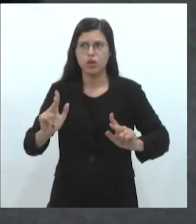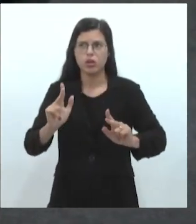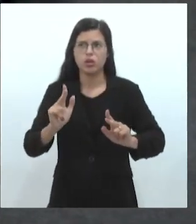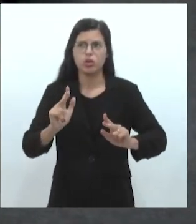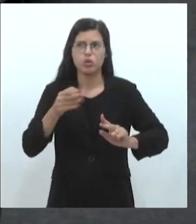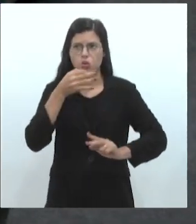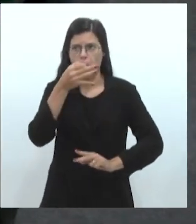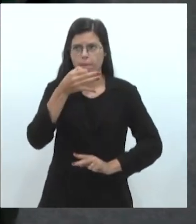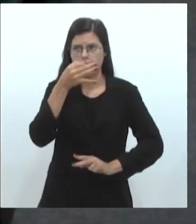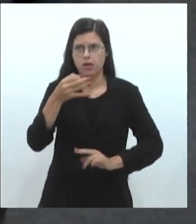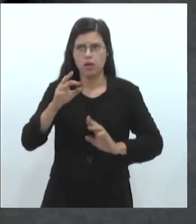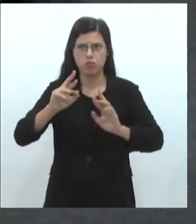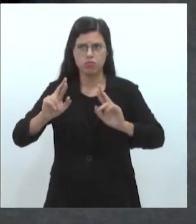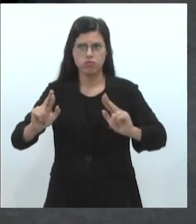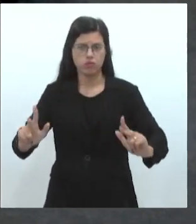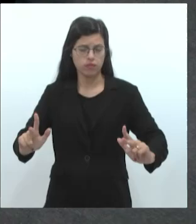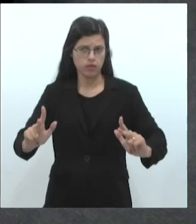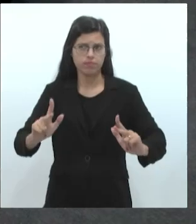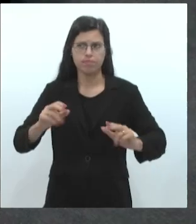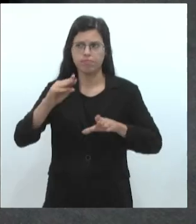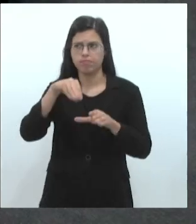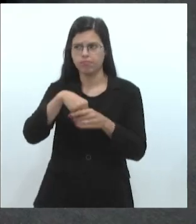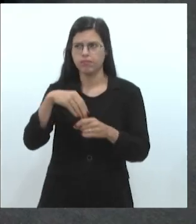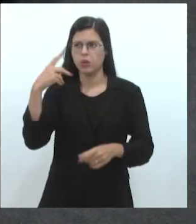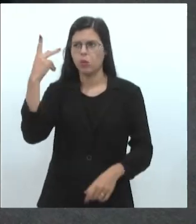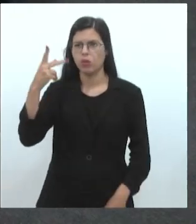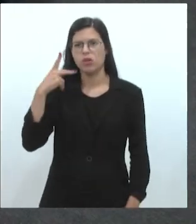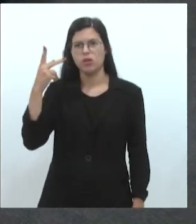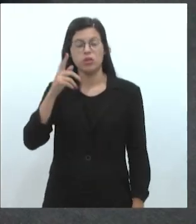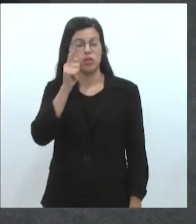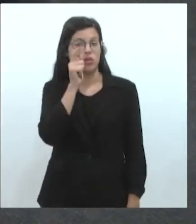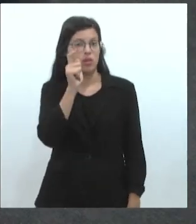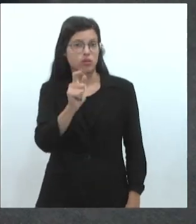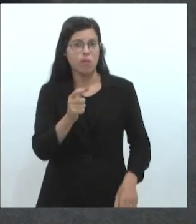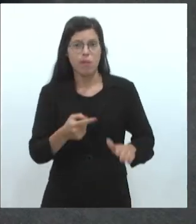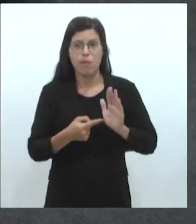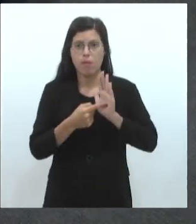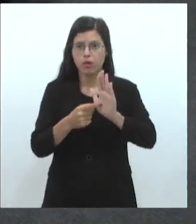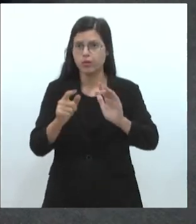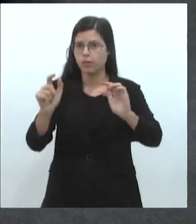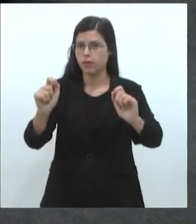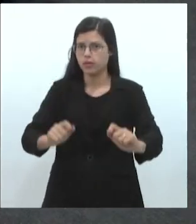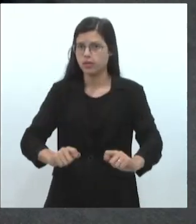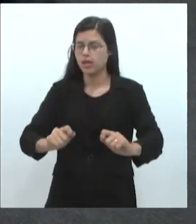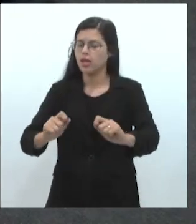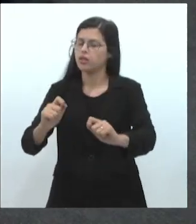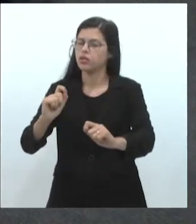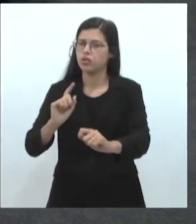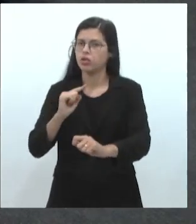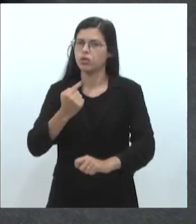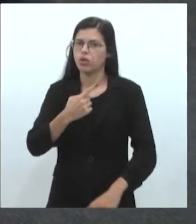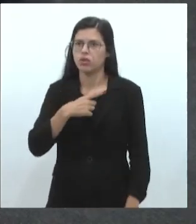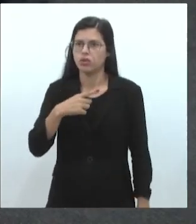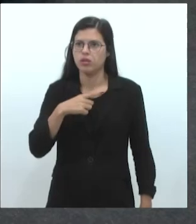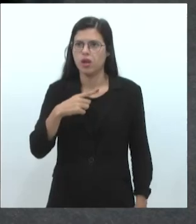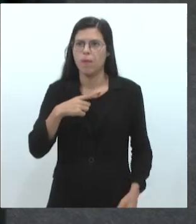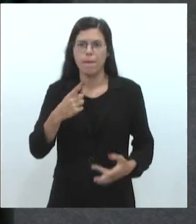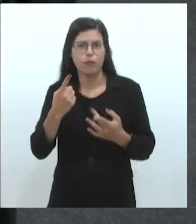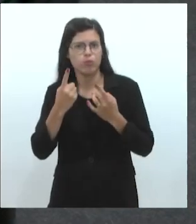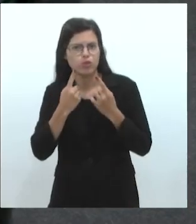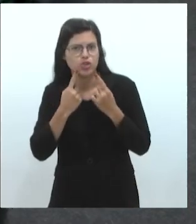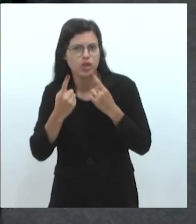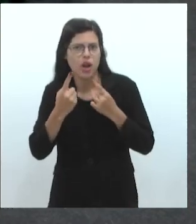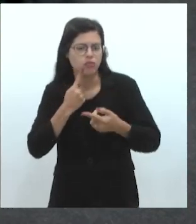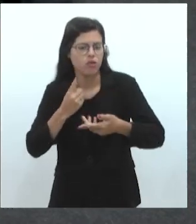política. E isso é muito interessante e isso mostra a capacidade que nós temos de também dialogar naquilo que